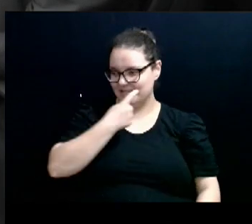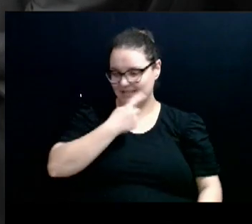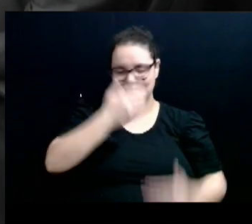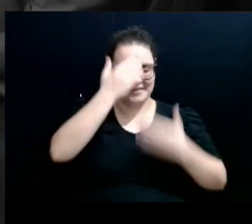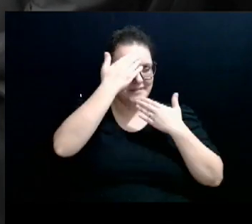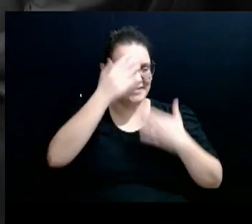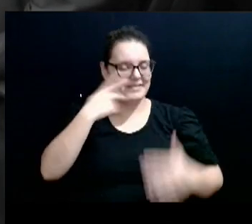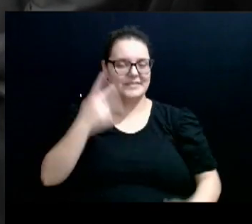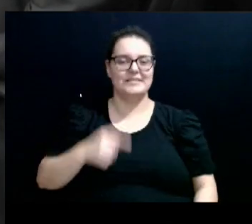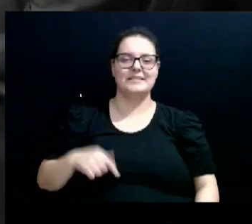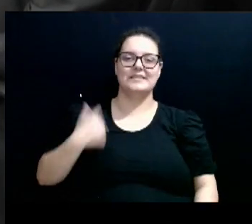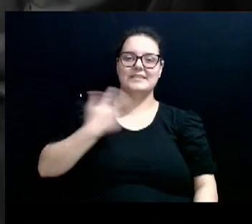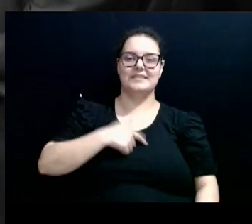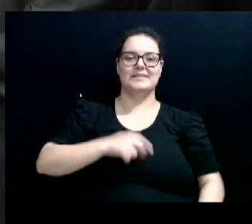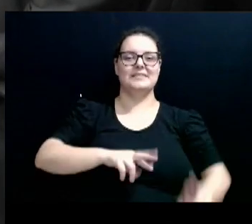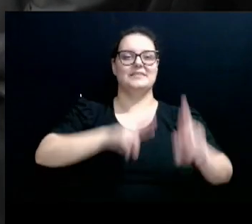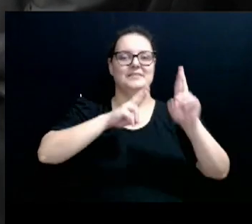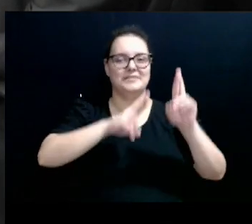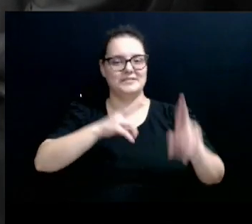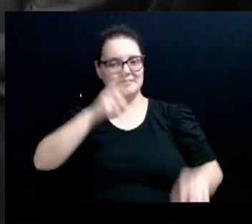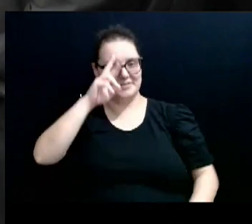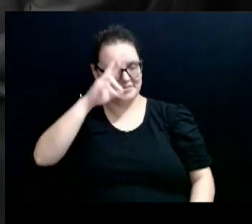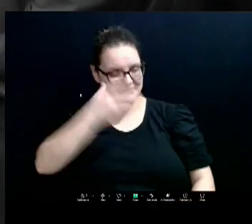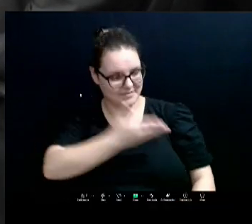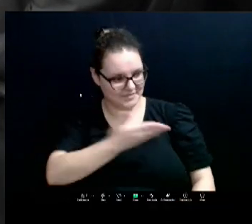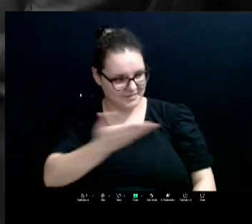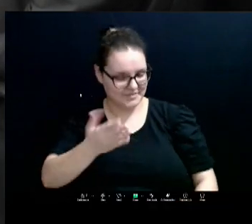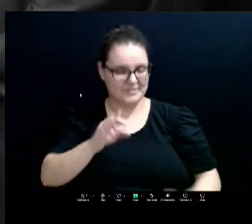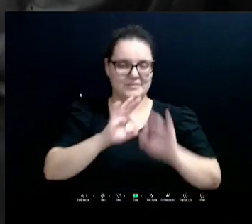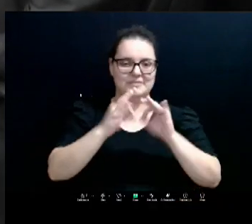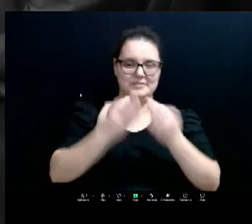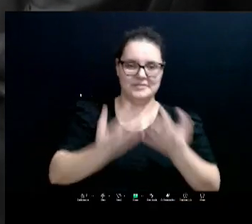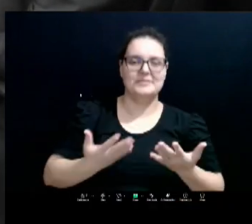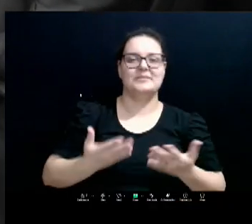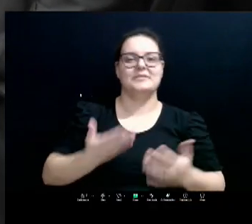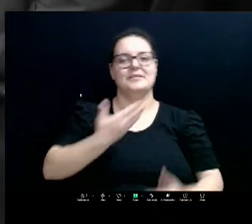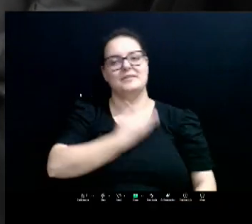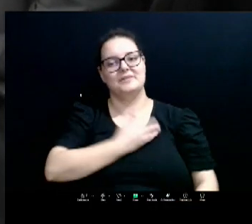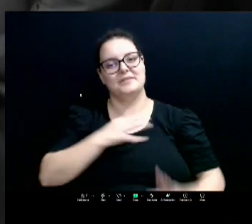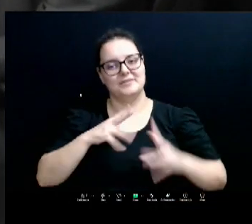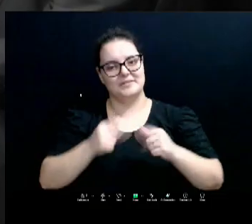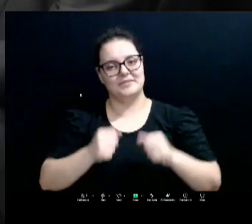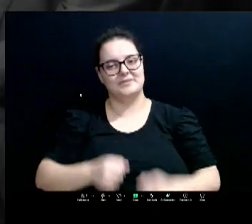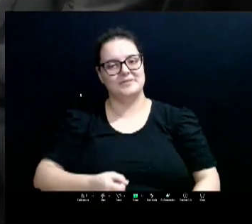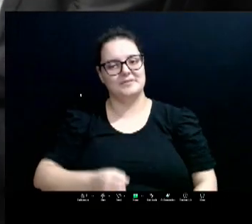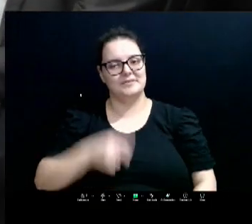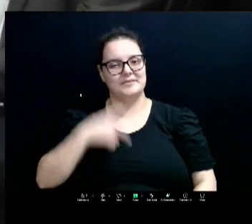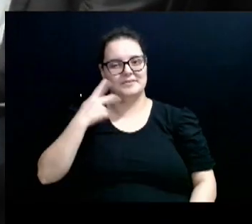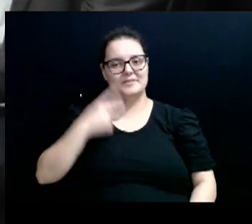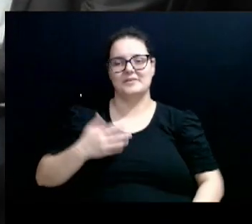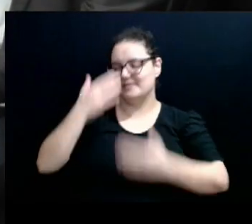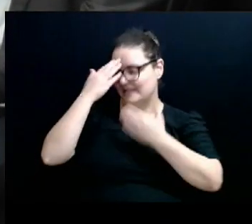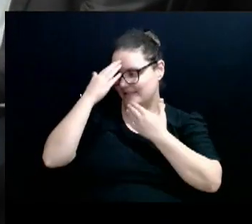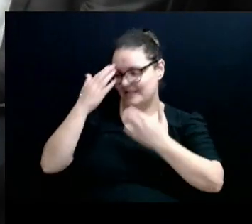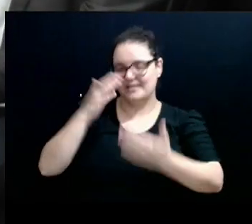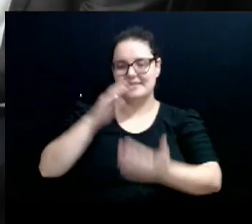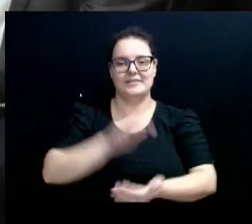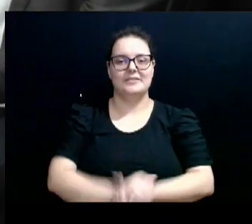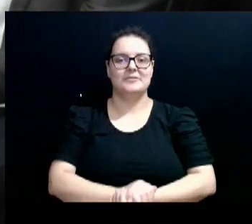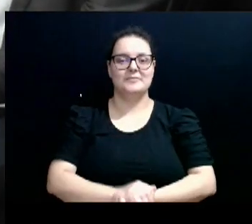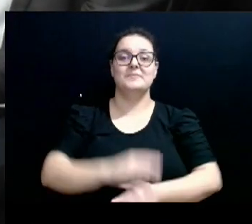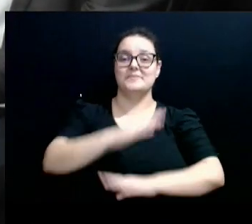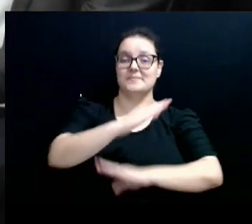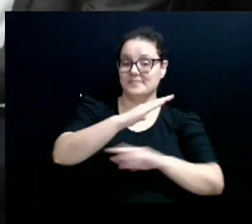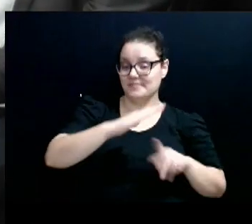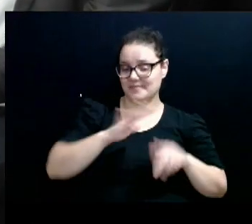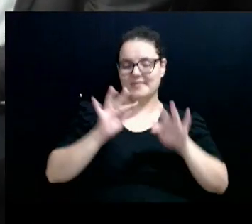deseja tudo isso aos seus familiares, amigos, todo mundo. Tá bom, vereador? Muitíssimo obrigado. Na Casa do Povo fica por